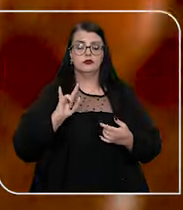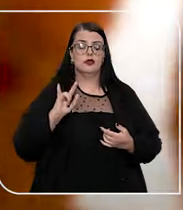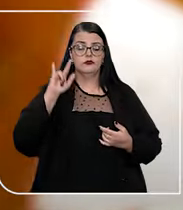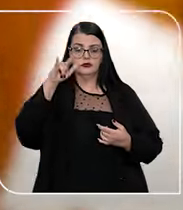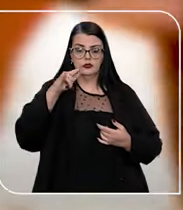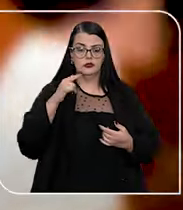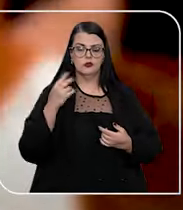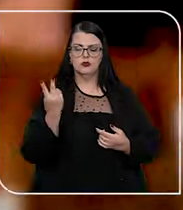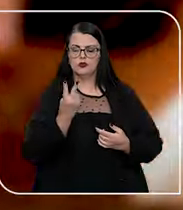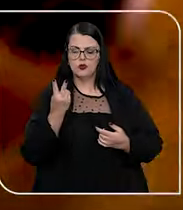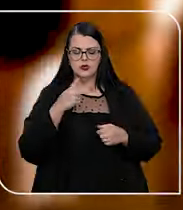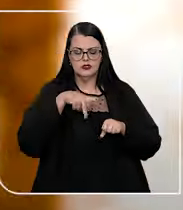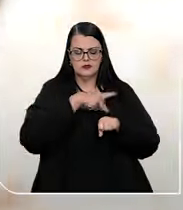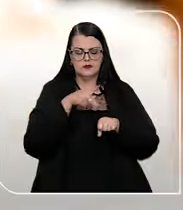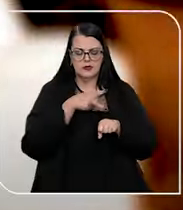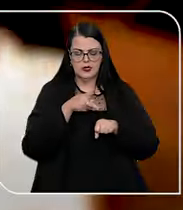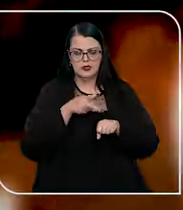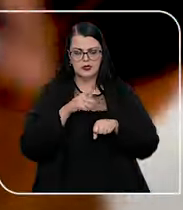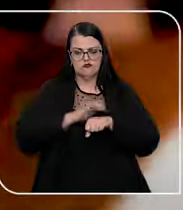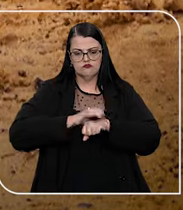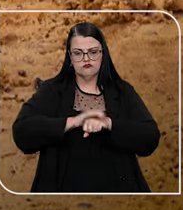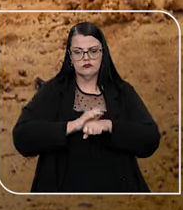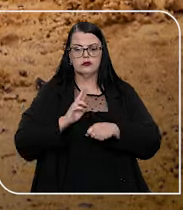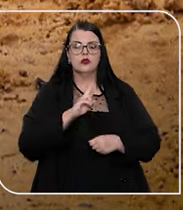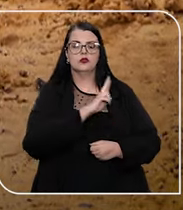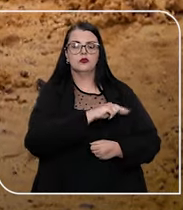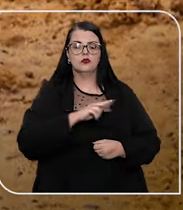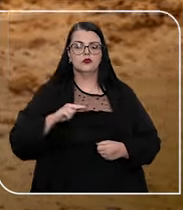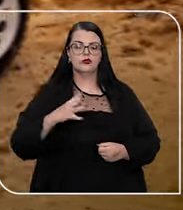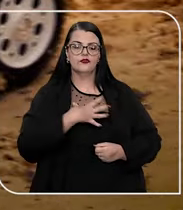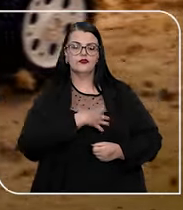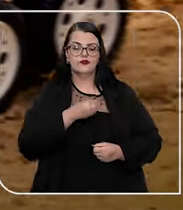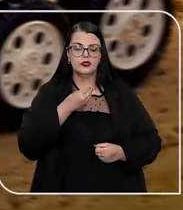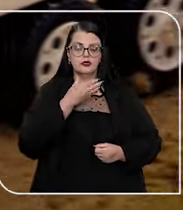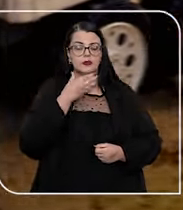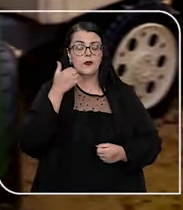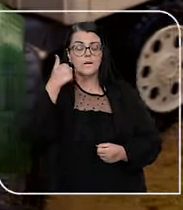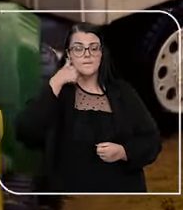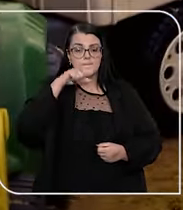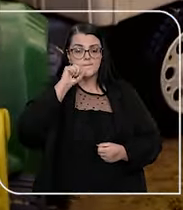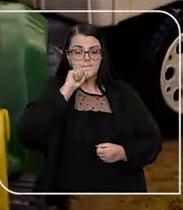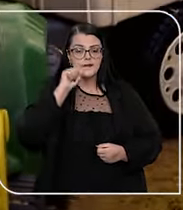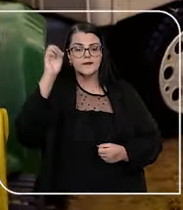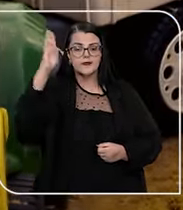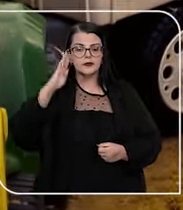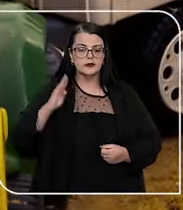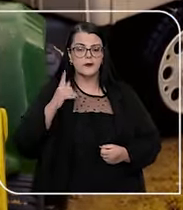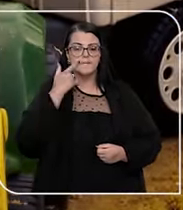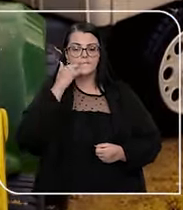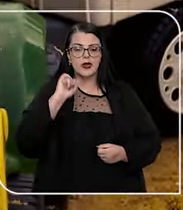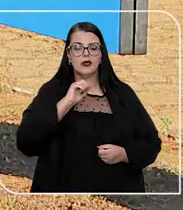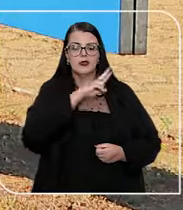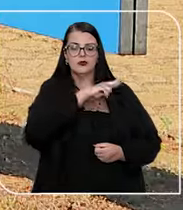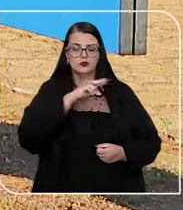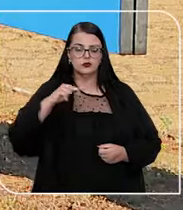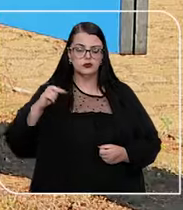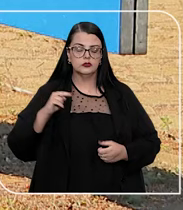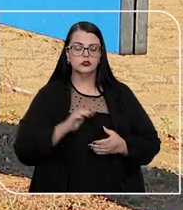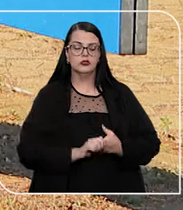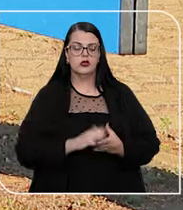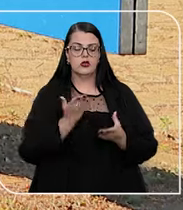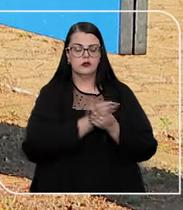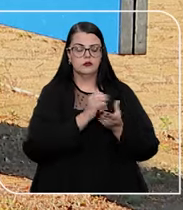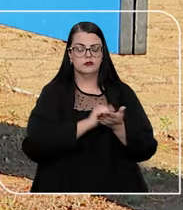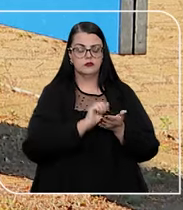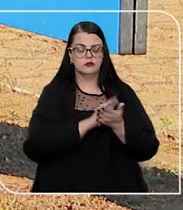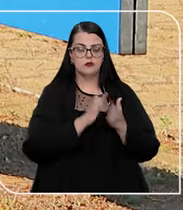duas crianças com dupla nacionalidade que vivem na Noruega filhos de mãe brasileira e pai norueguês de acordo com